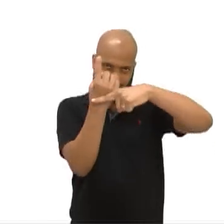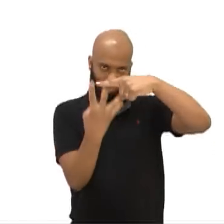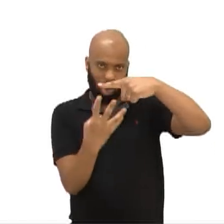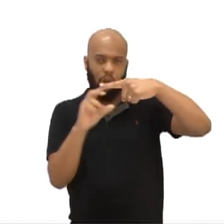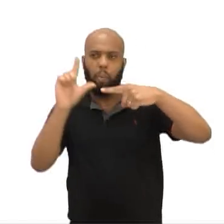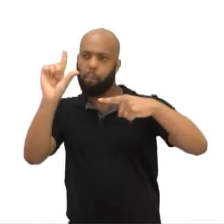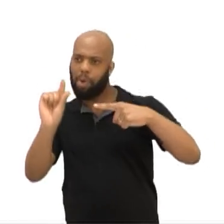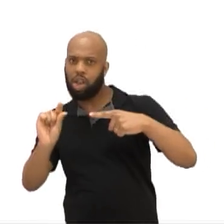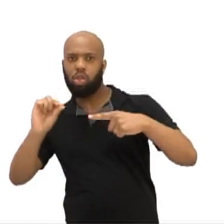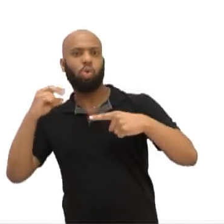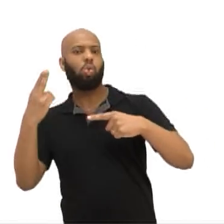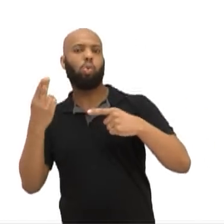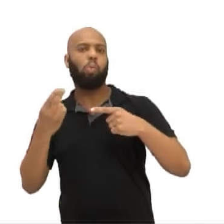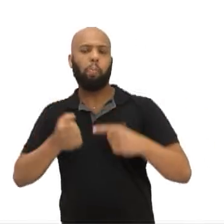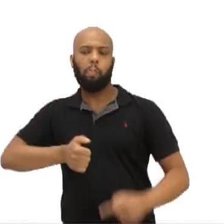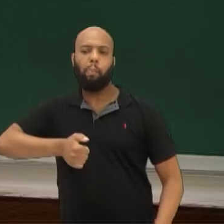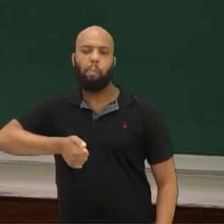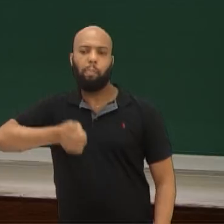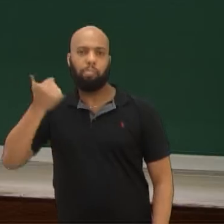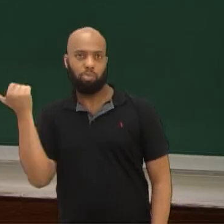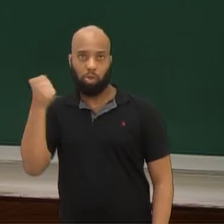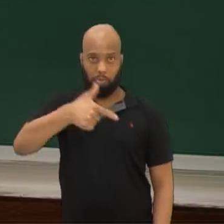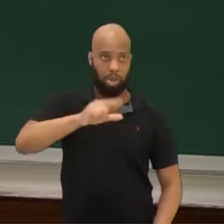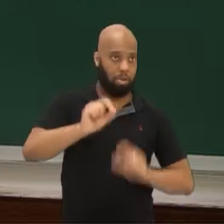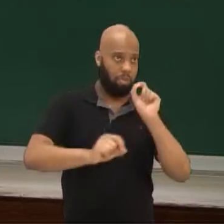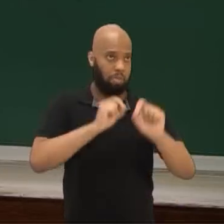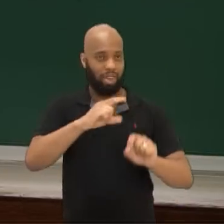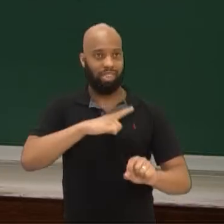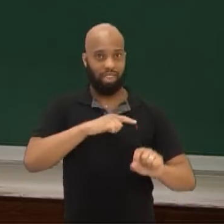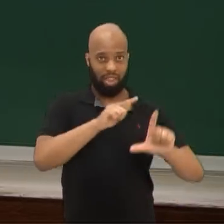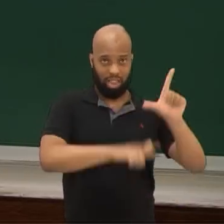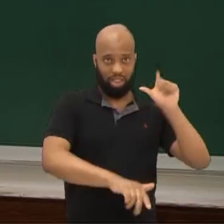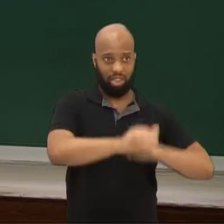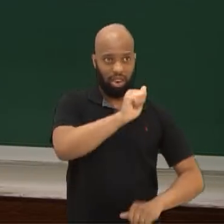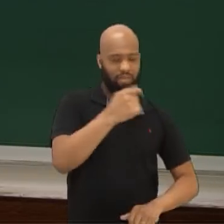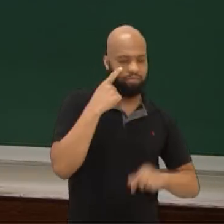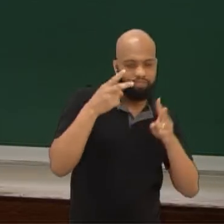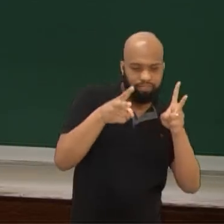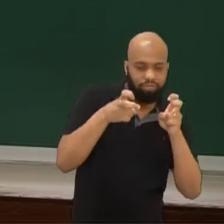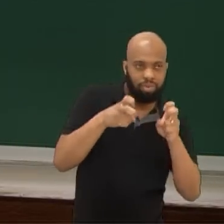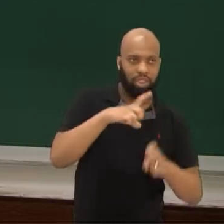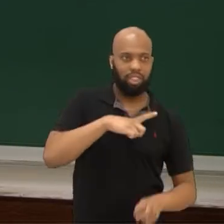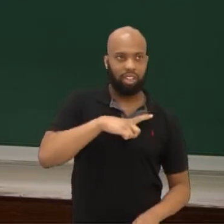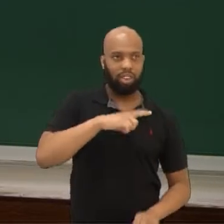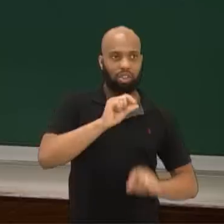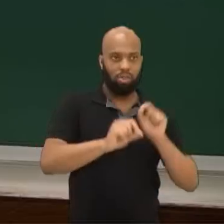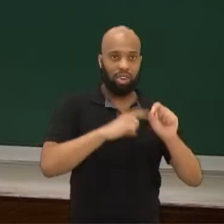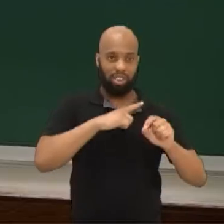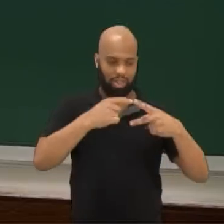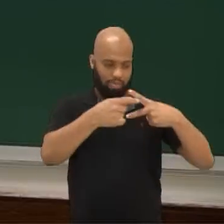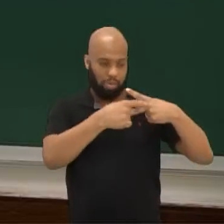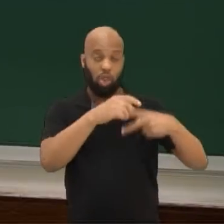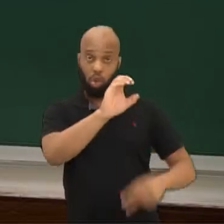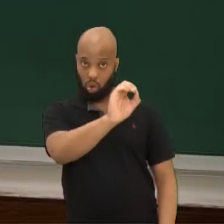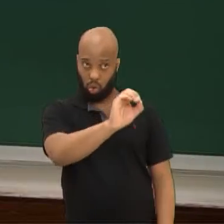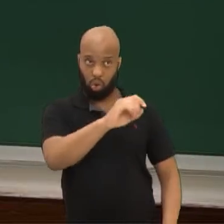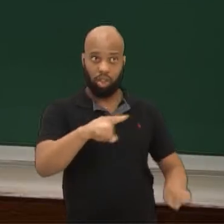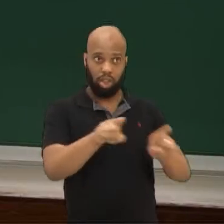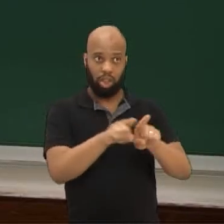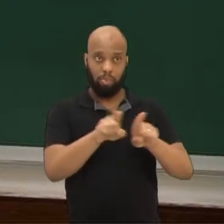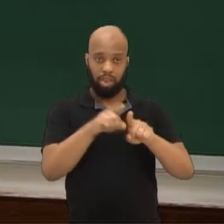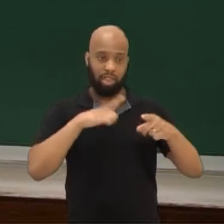ângulo reto ou maior que o ângulo reto, certo? Então, a letra A, observem aqui, eu tenho o meu centro O, a